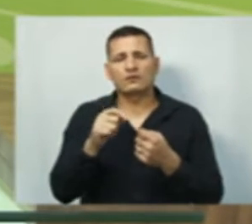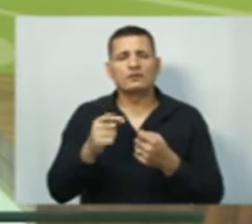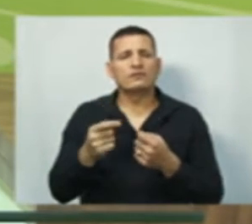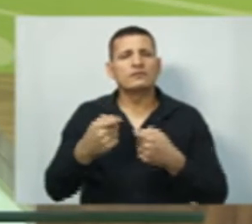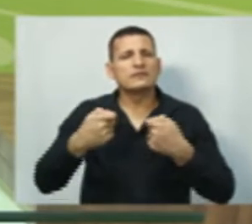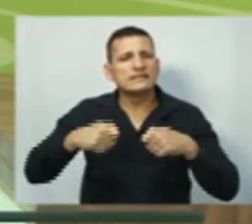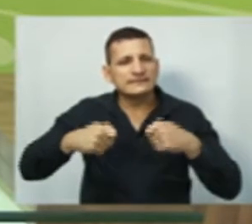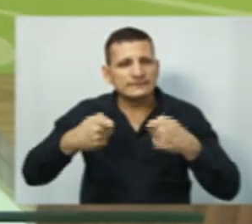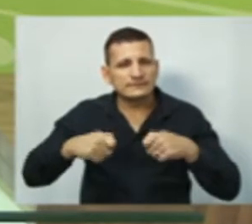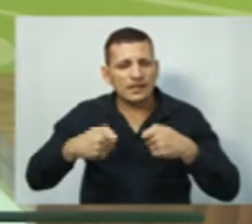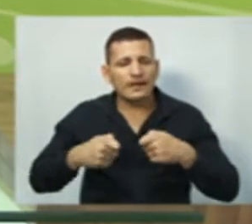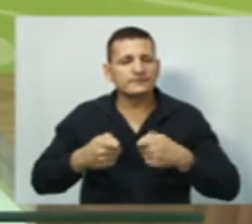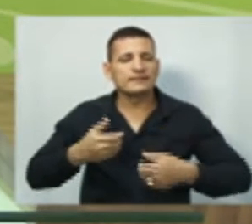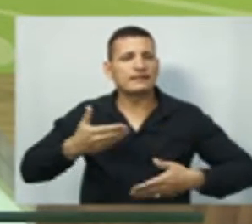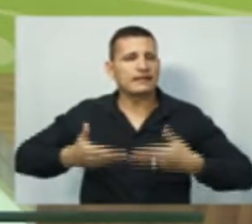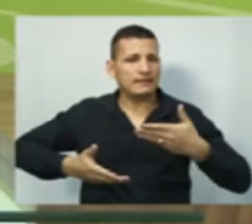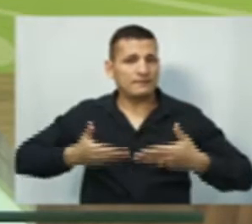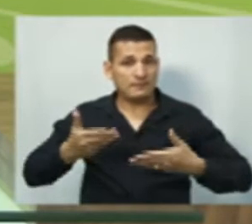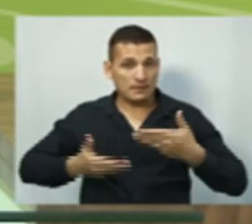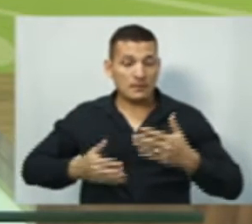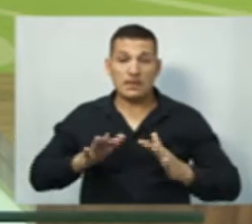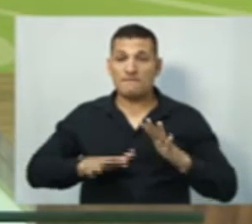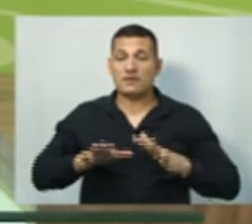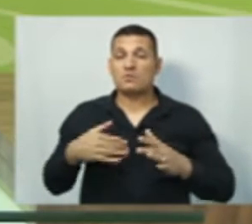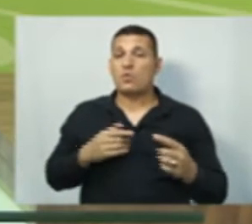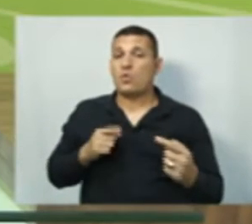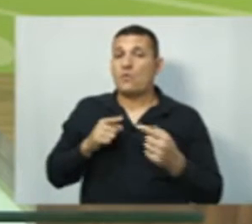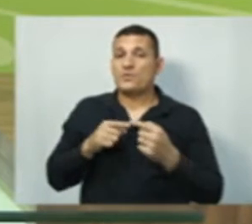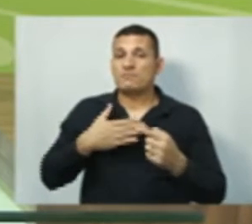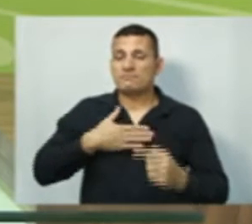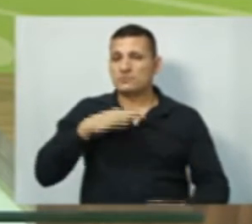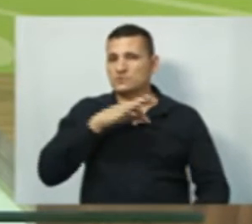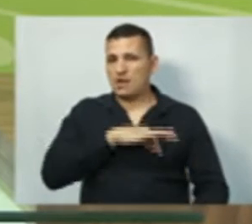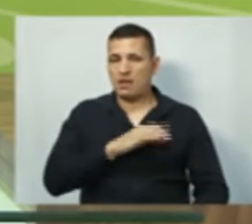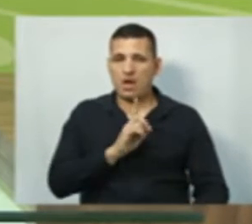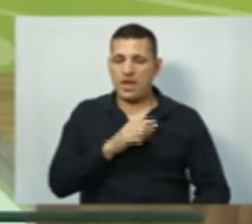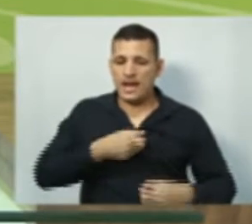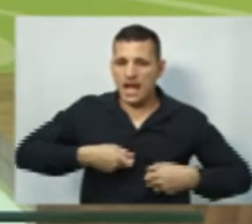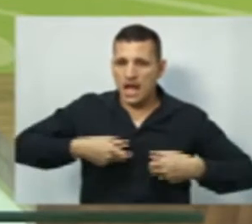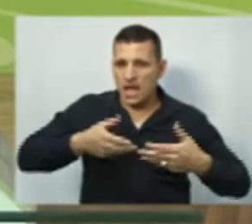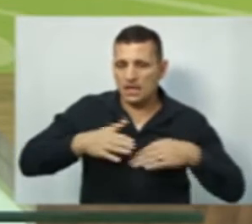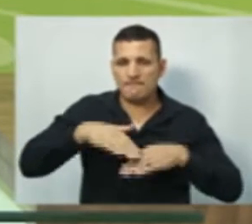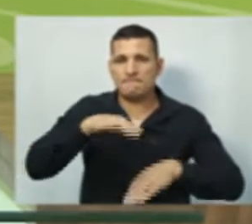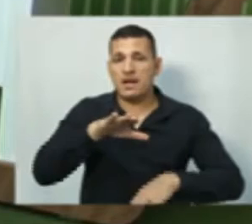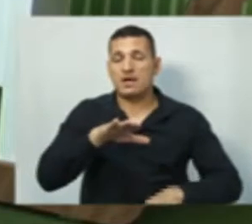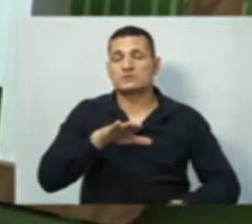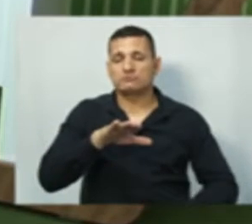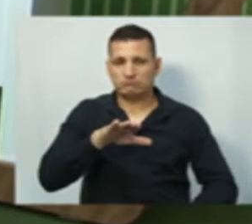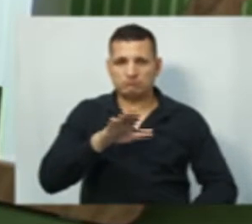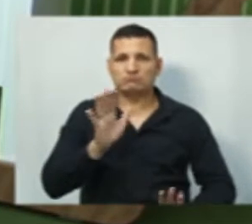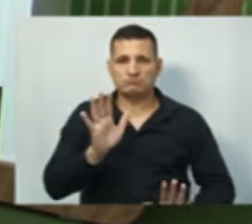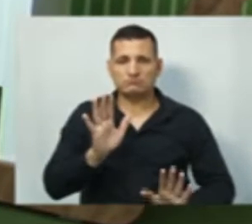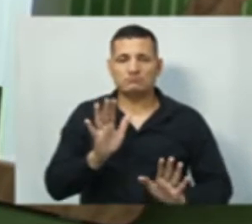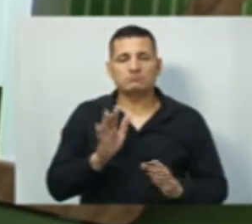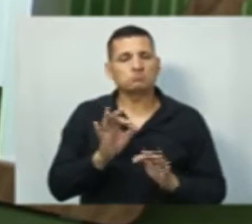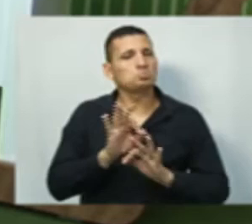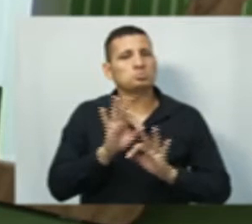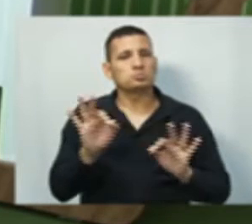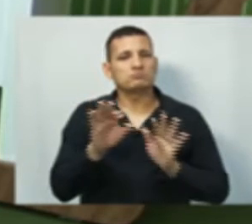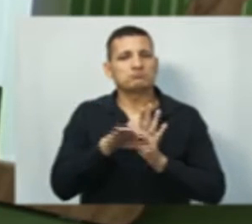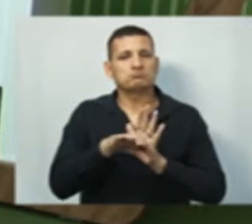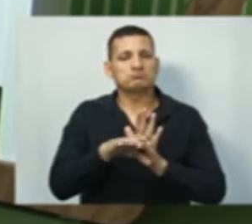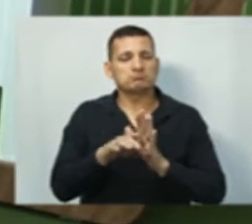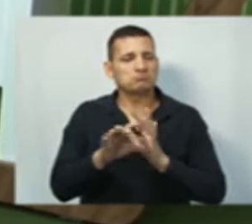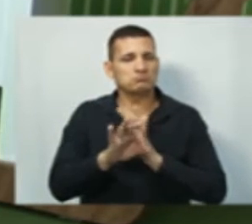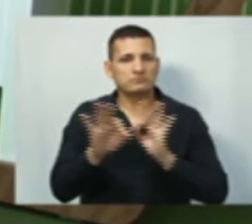necessidades de acordo com a sua renda, não gastando mais do que ganha. Ótimo, excelente conceito. Muito